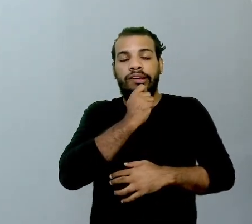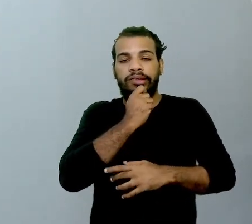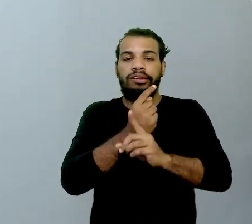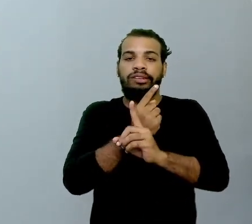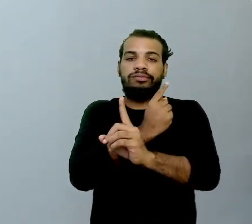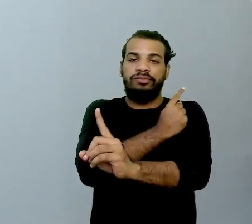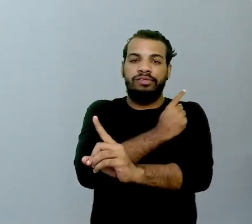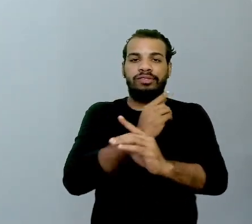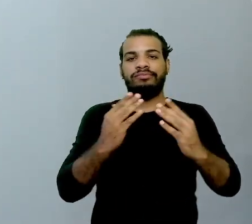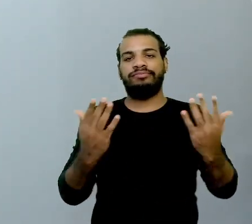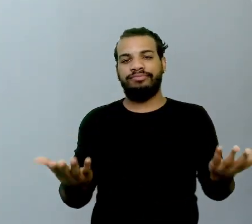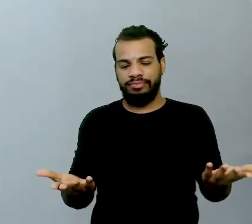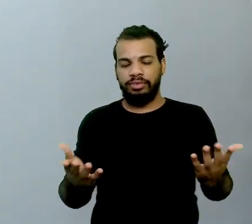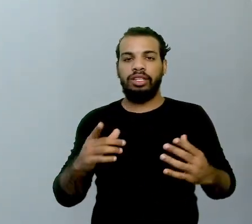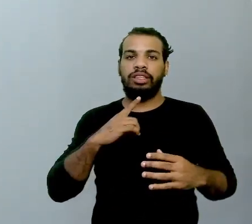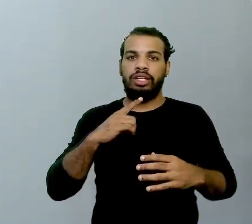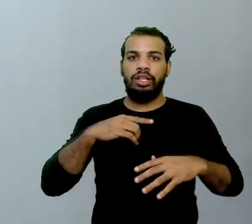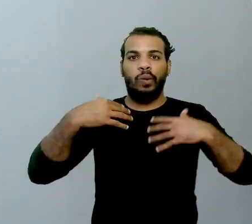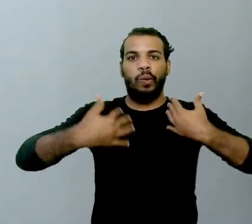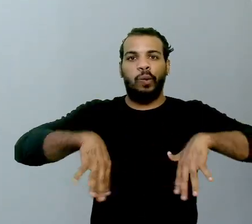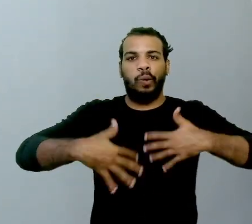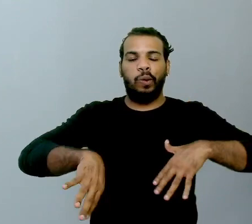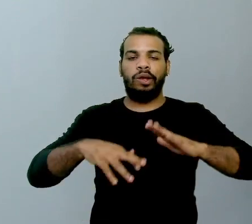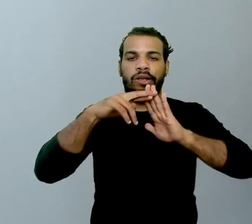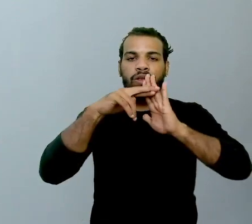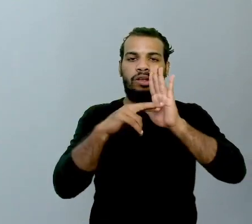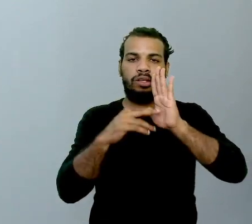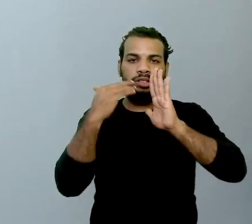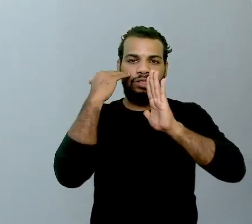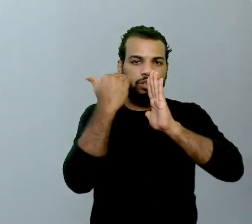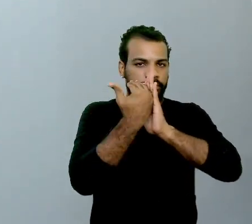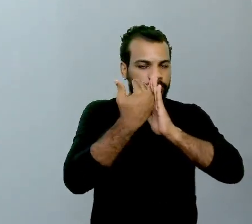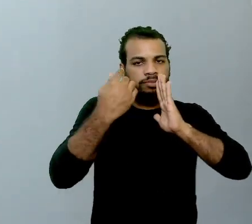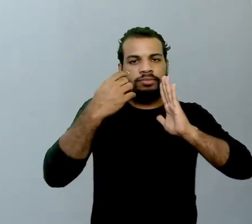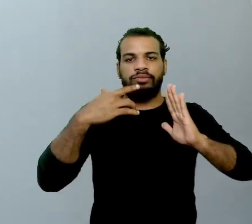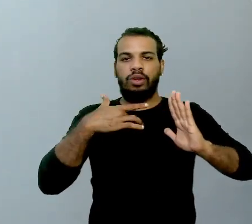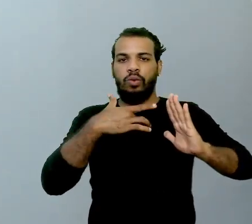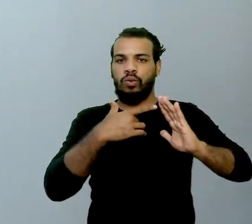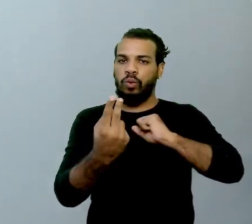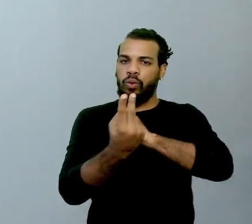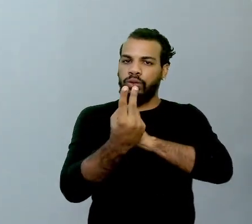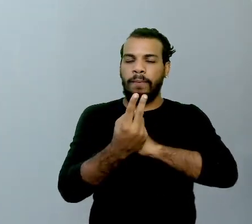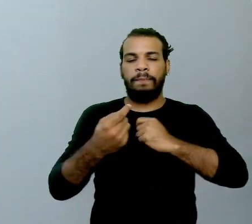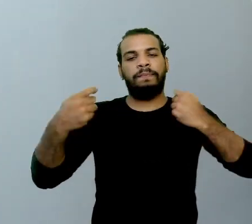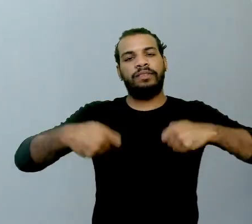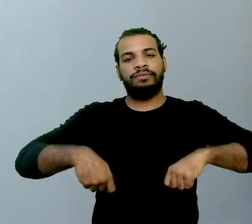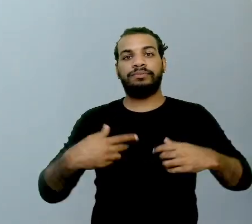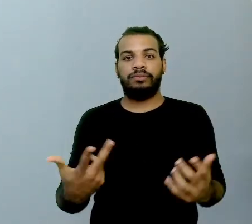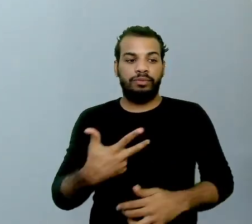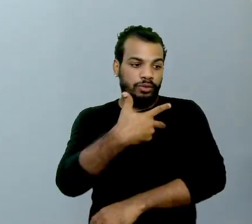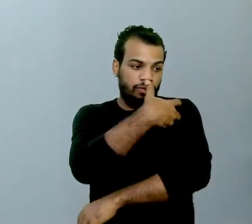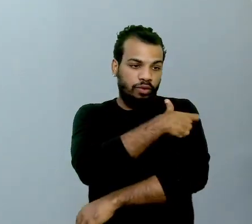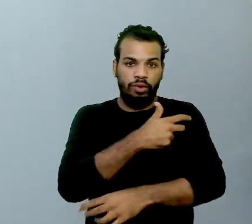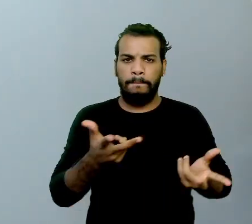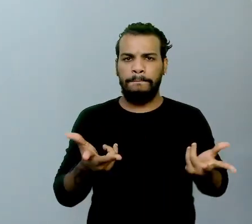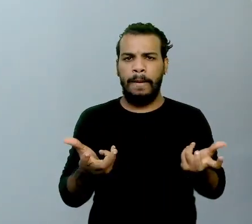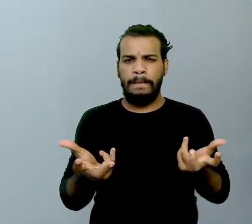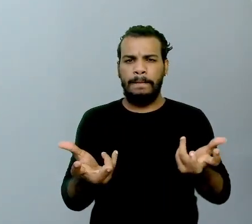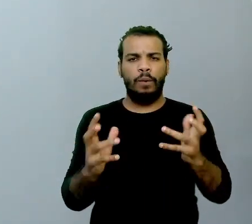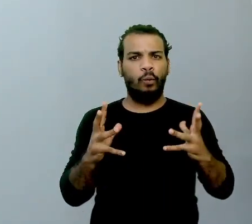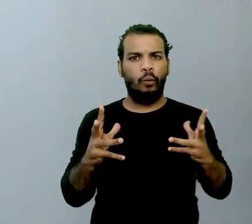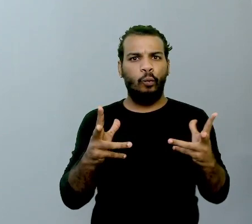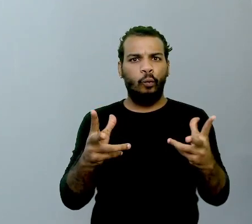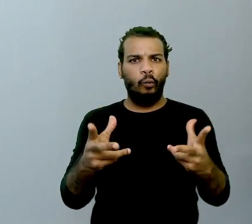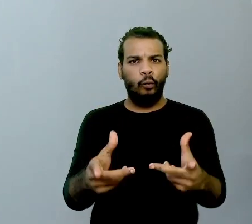A gente ainda tem vários protocolos de segurança para seguir, não é? Então, a gente espera que com a vacina, com todos esses cuidados que a gente está